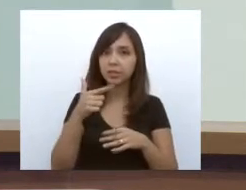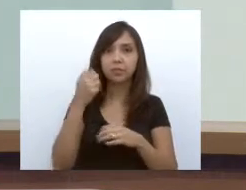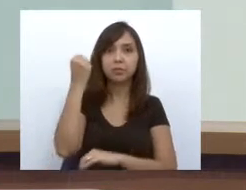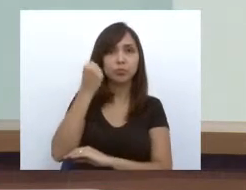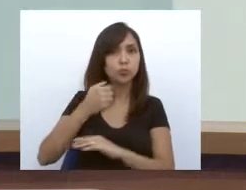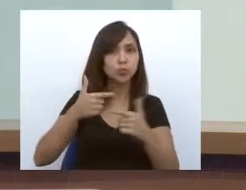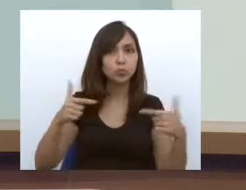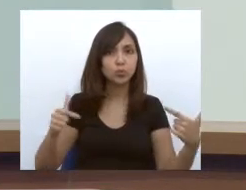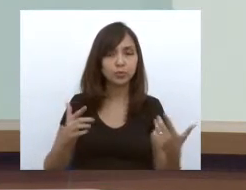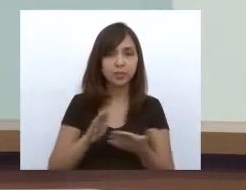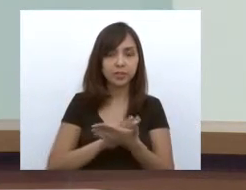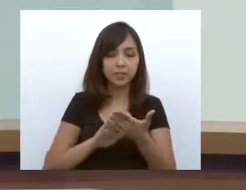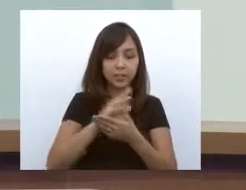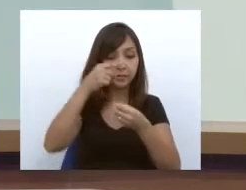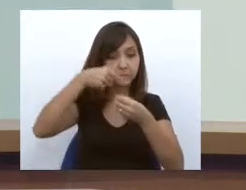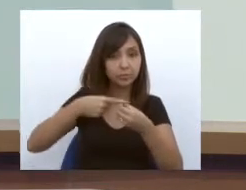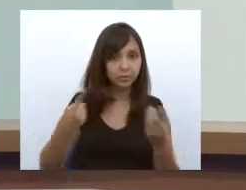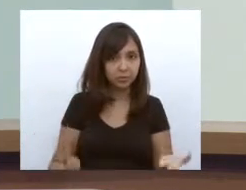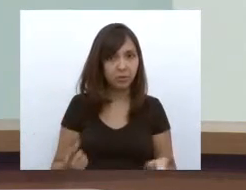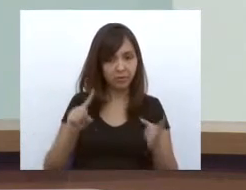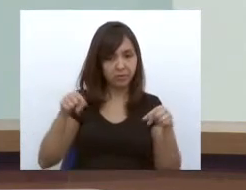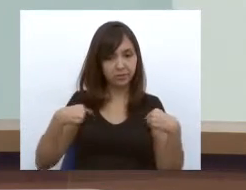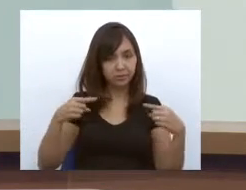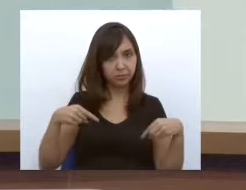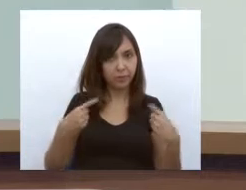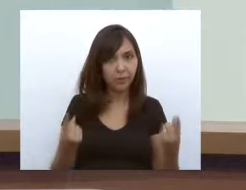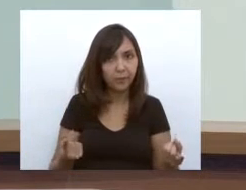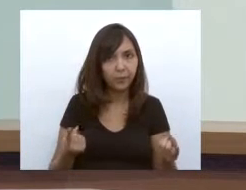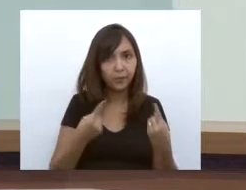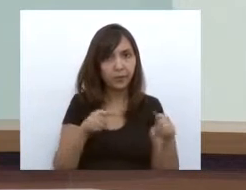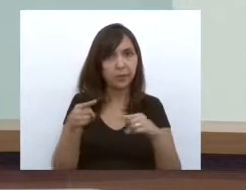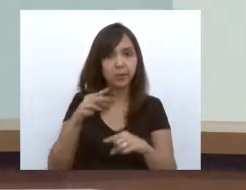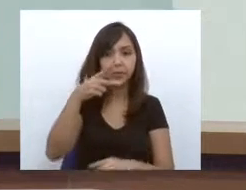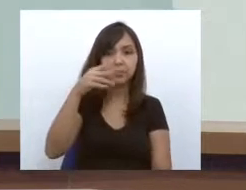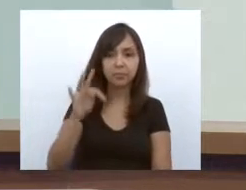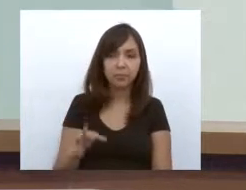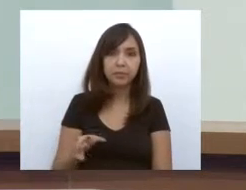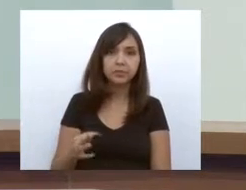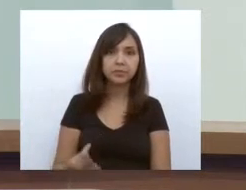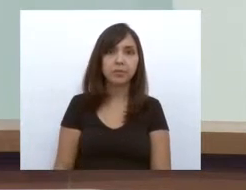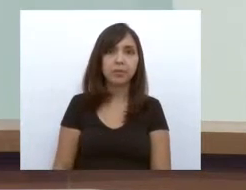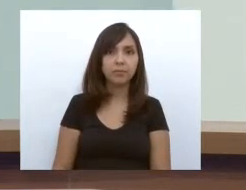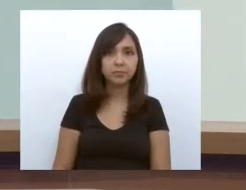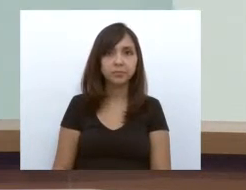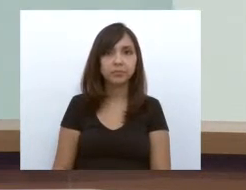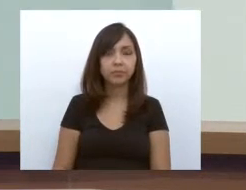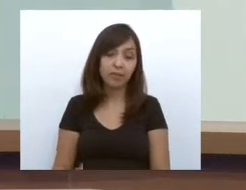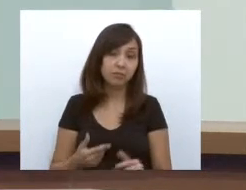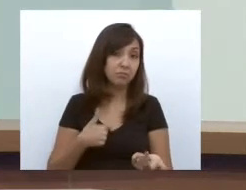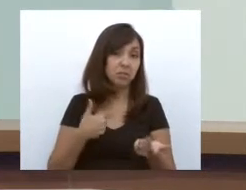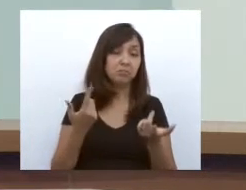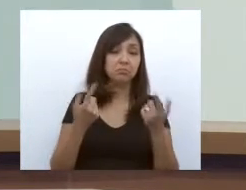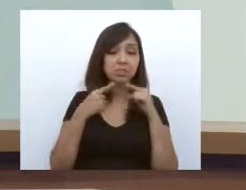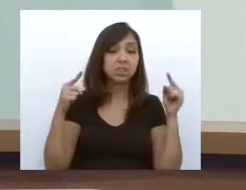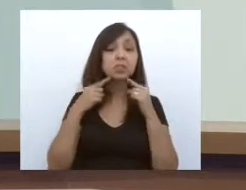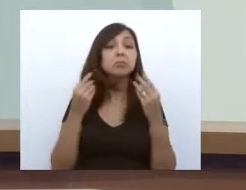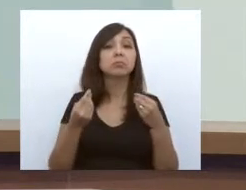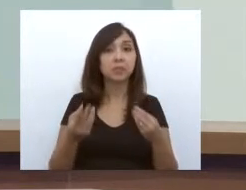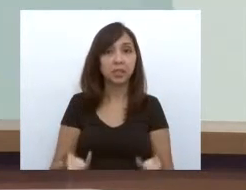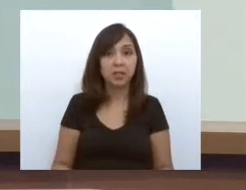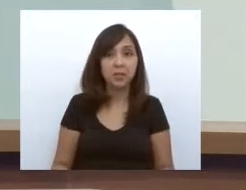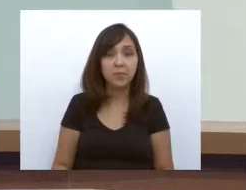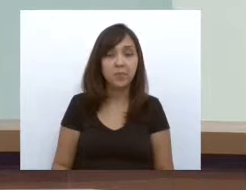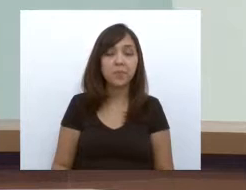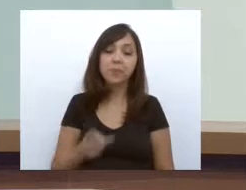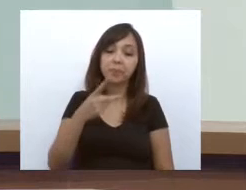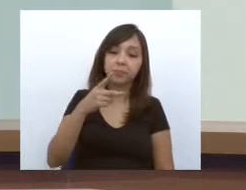educação do município, vem fazer críticas ao governo do estado, críticas políticas, partidárias, que não vai levar a lugar nenhum. Primeiro,